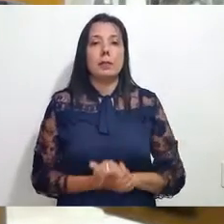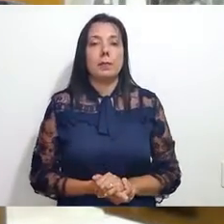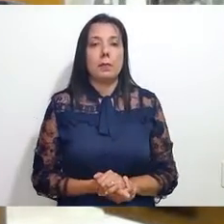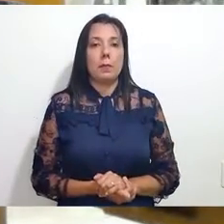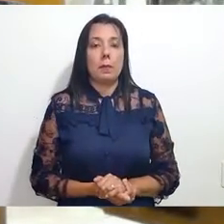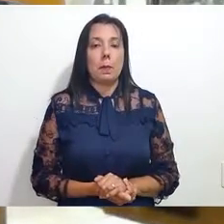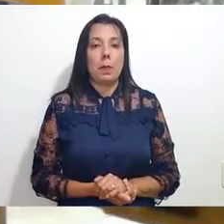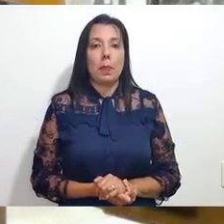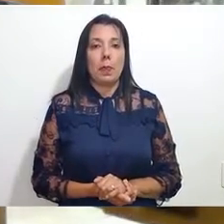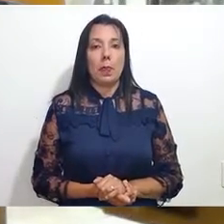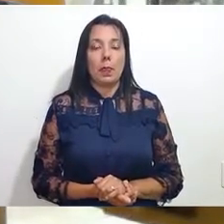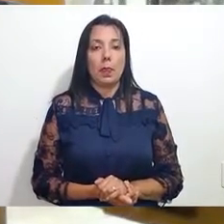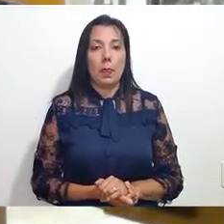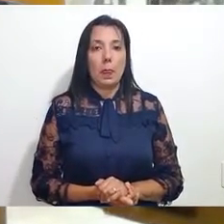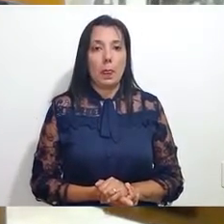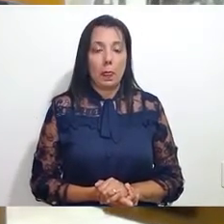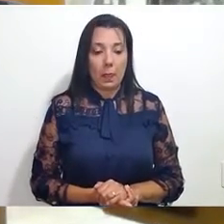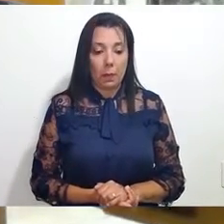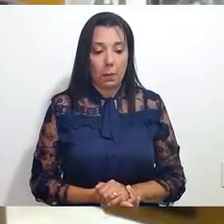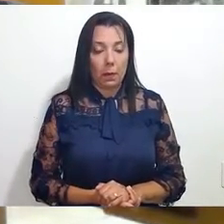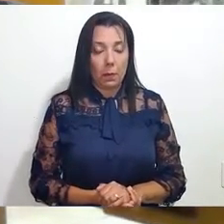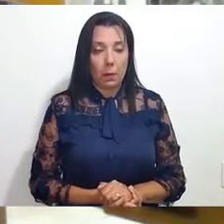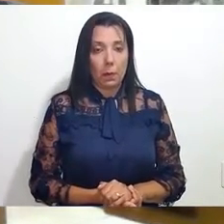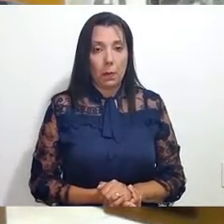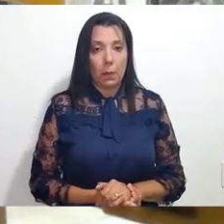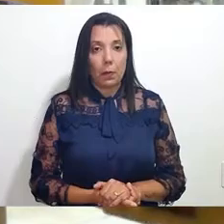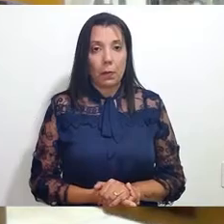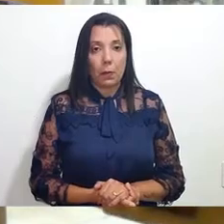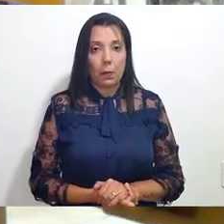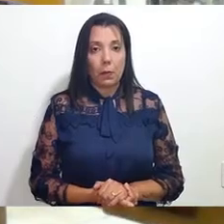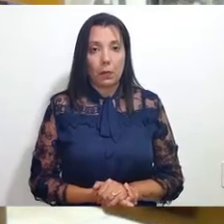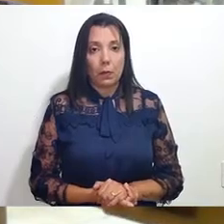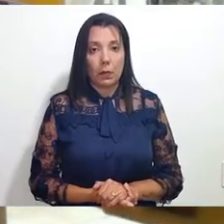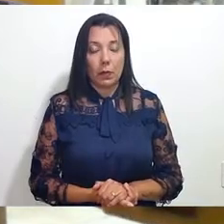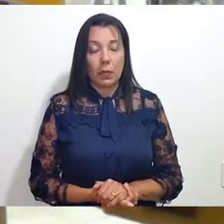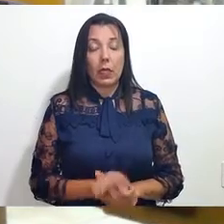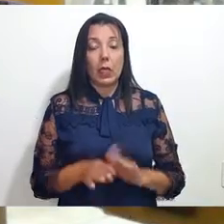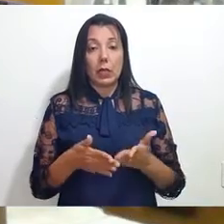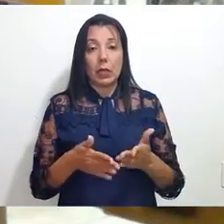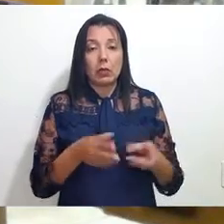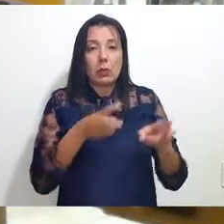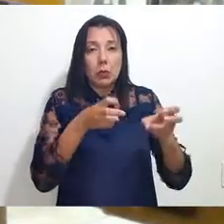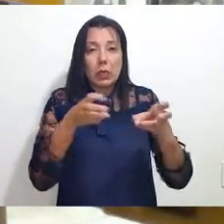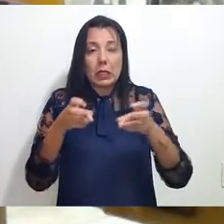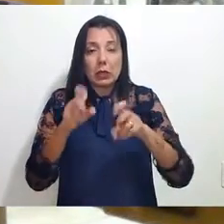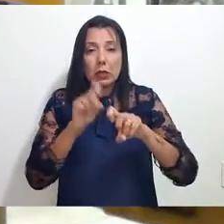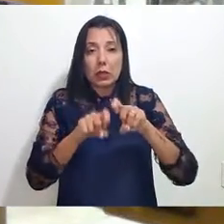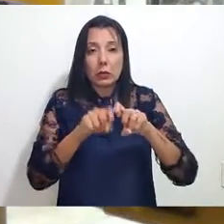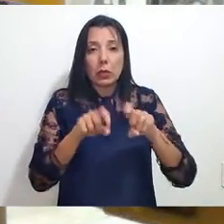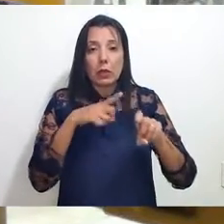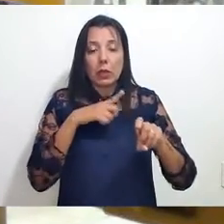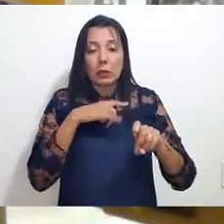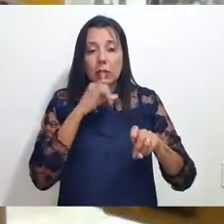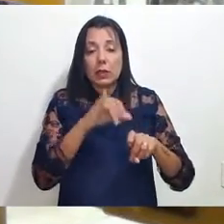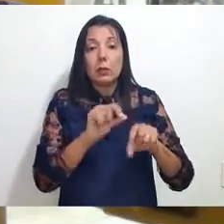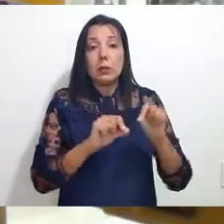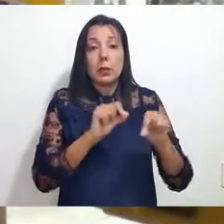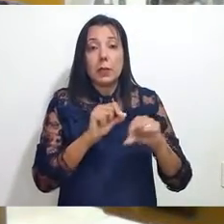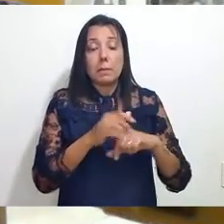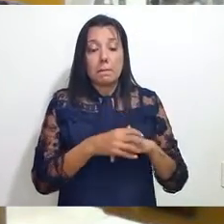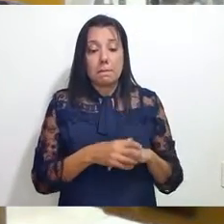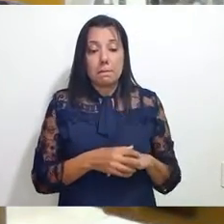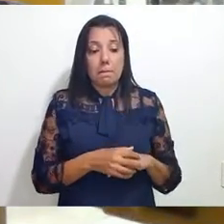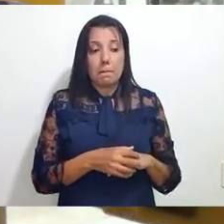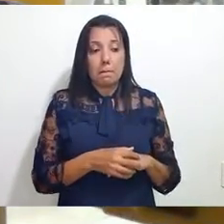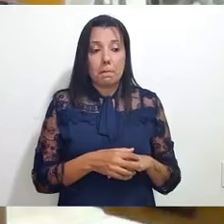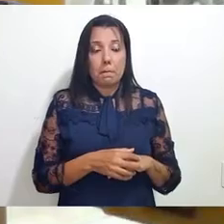falado, essa violência ela parte do seu próprio lar, na maioria das vezes, né? Então a diferença entre um e outro é essa. É que uma exploração sexual